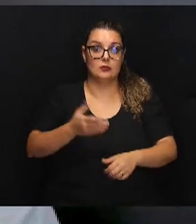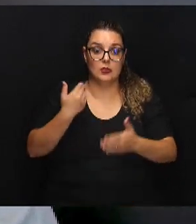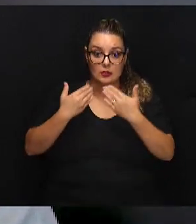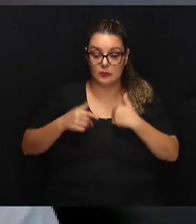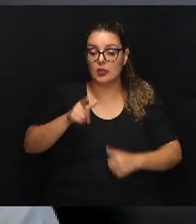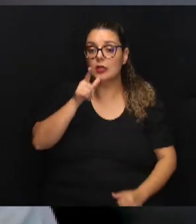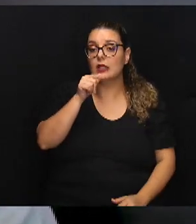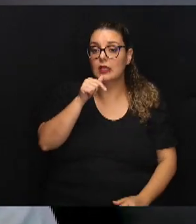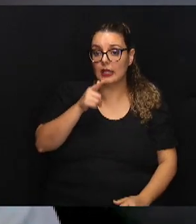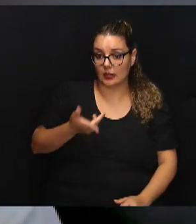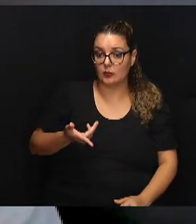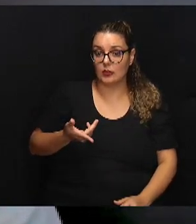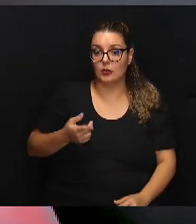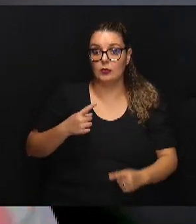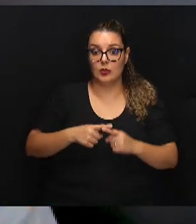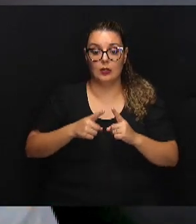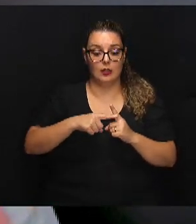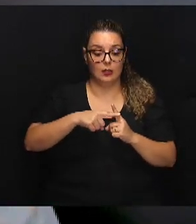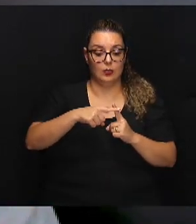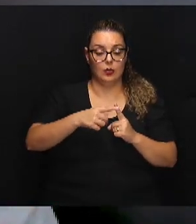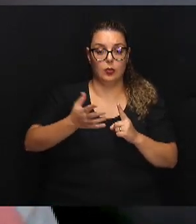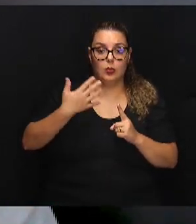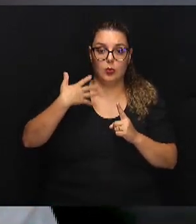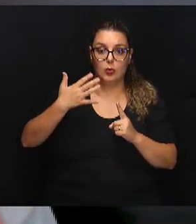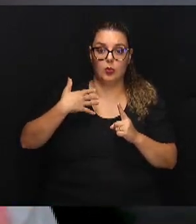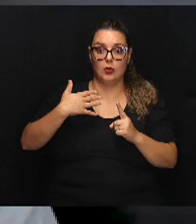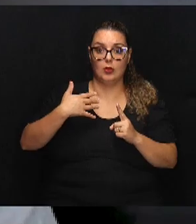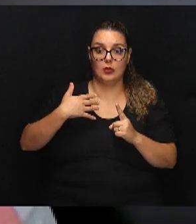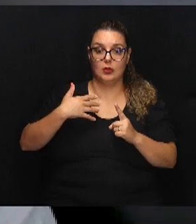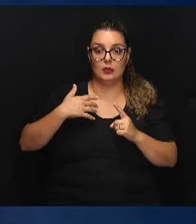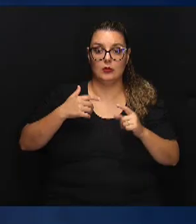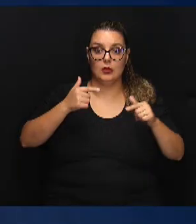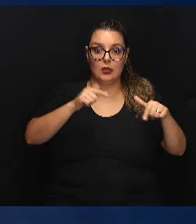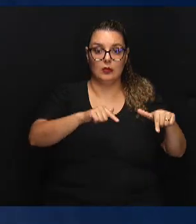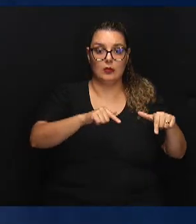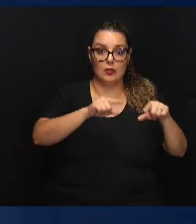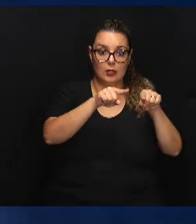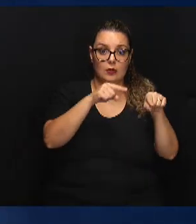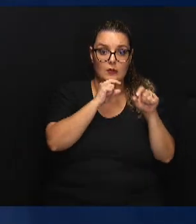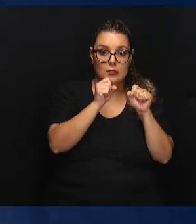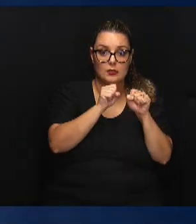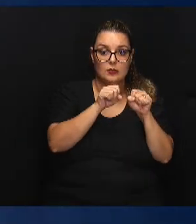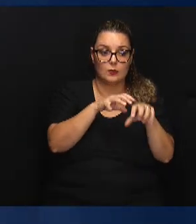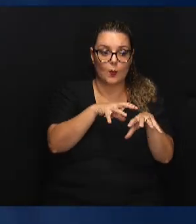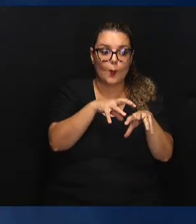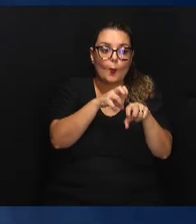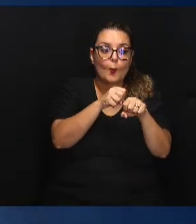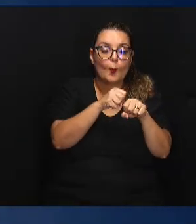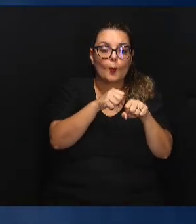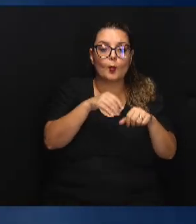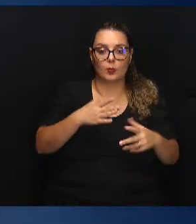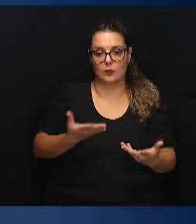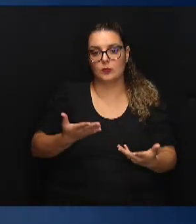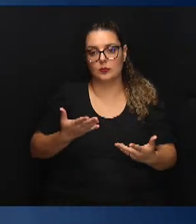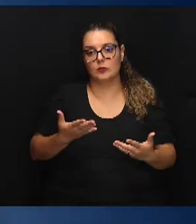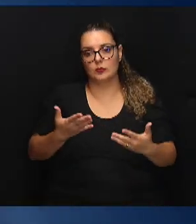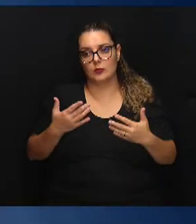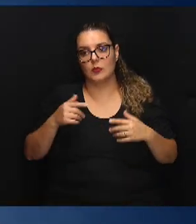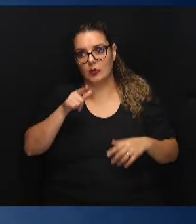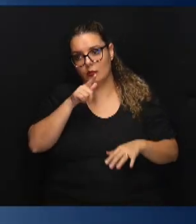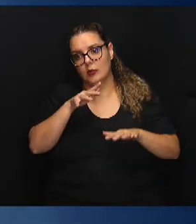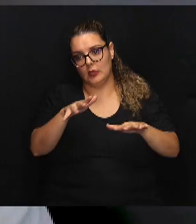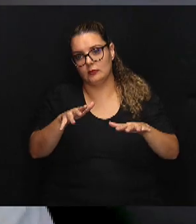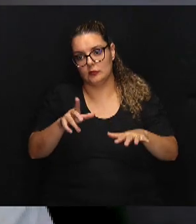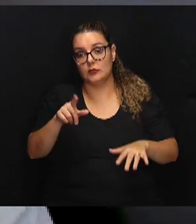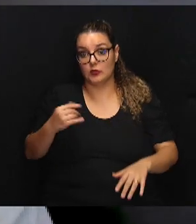principalmente porque além do calor, a gente acaba entrando e saindo de ambientes muitas vezes com ar-condicionado que seca mais o ar ainda. Então é importante manter